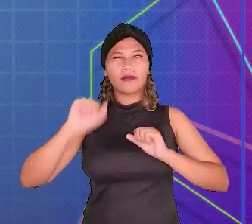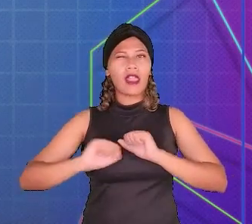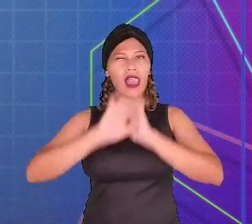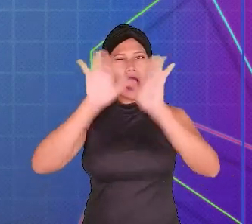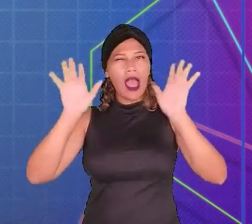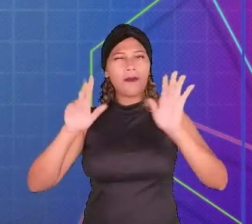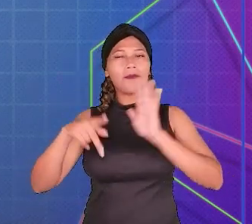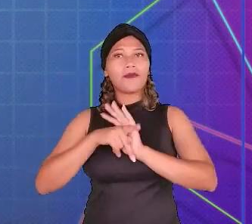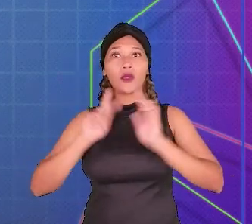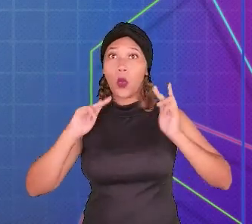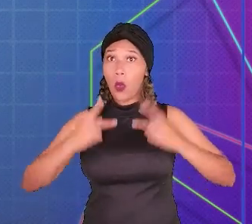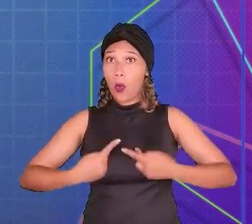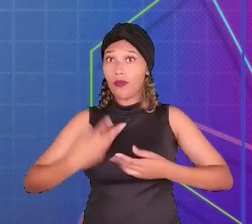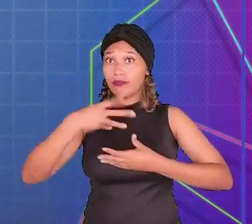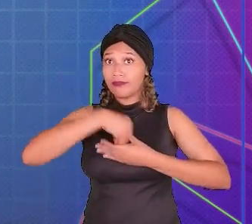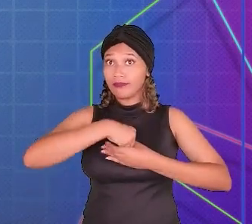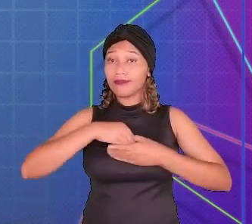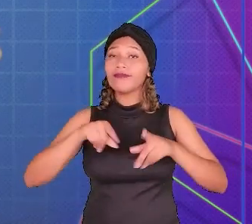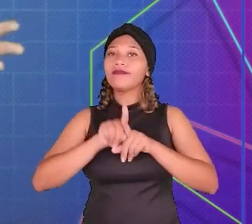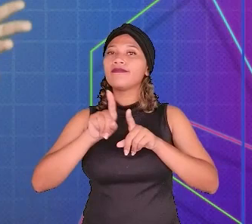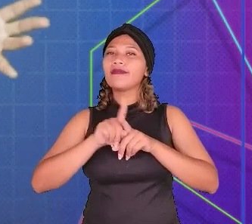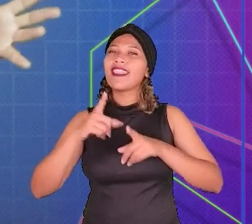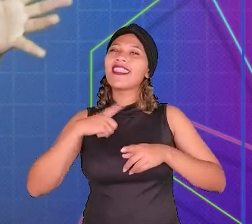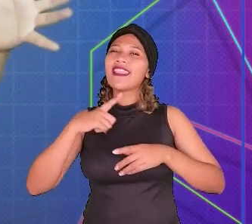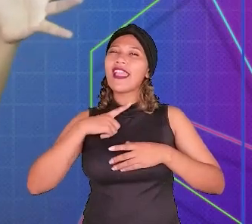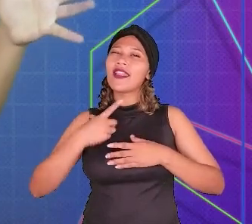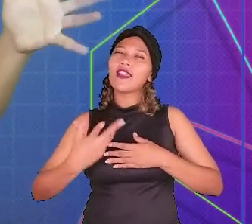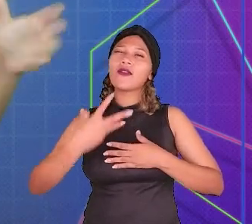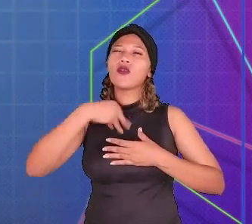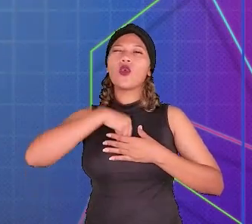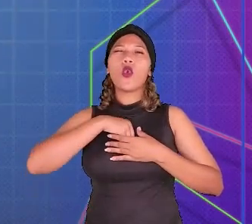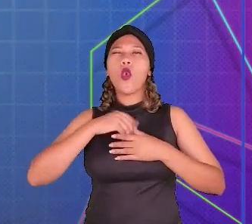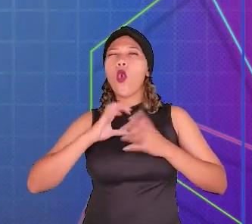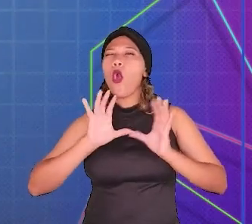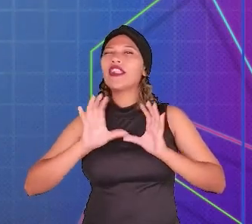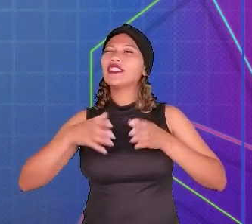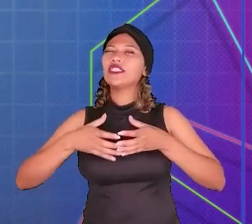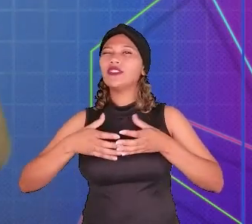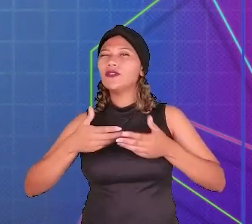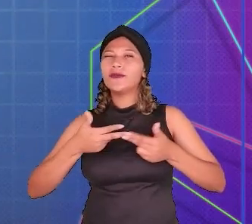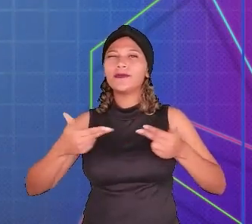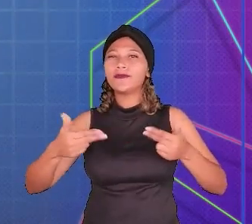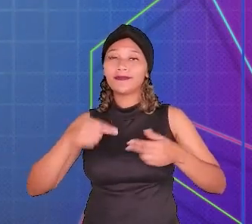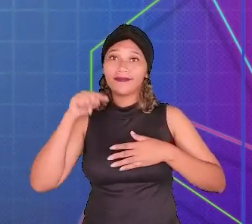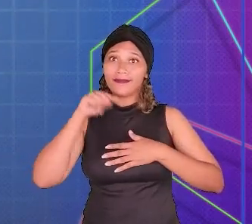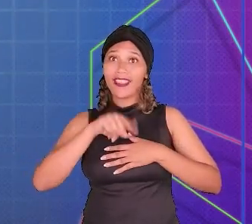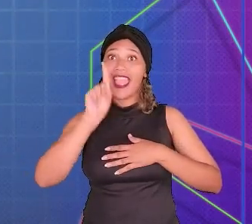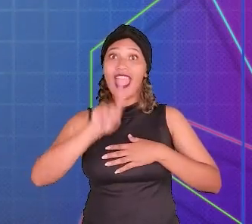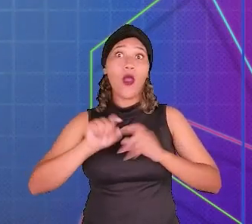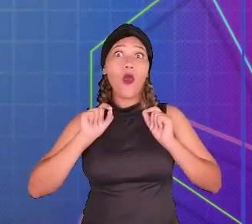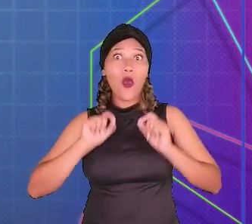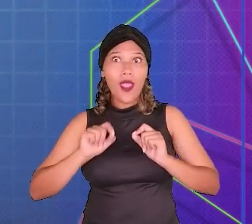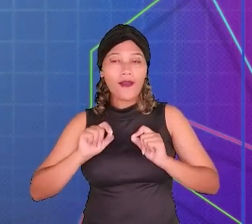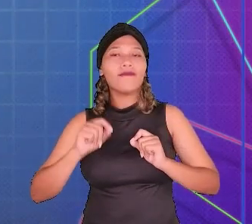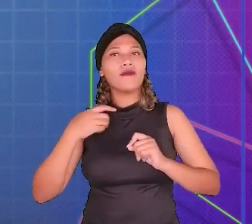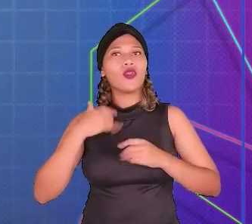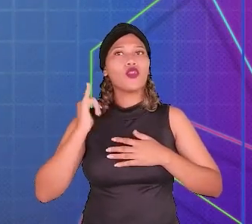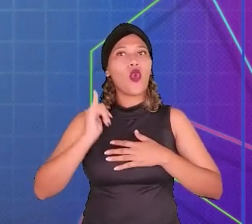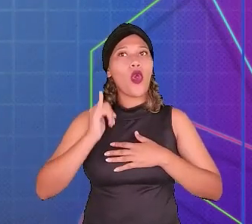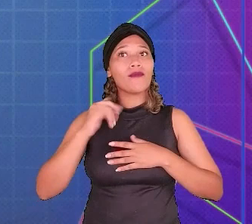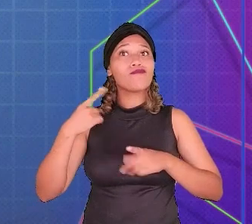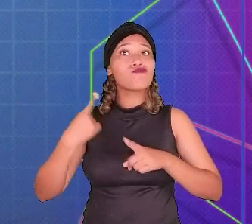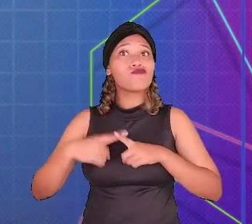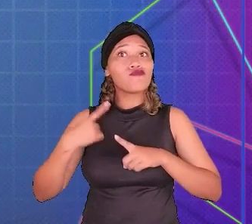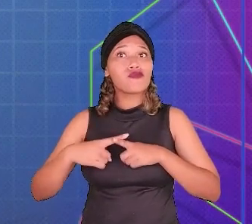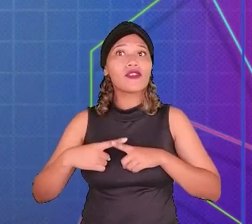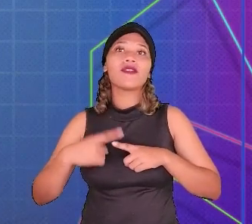nos seres humanos e fazem parte do nosso inconsciente coletivo. Esses 12 são os arquétipos. E eu estou te